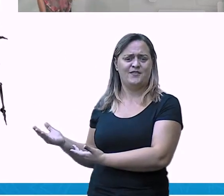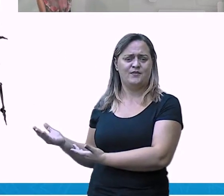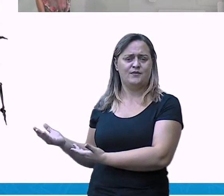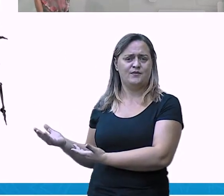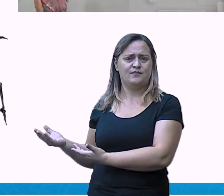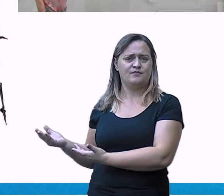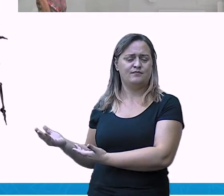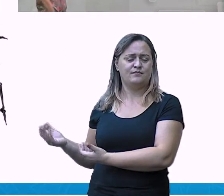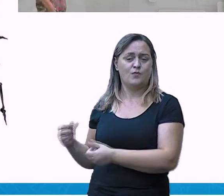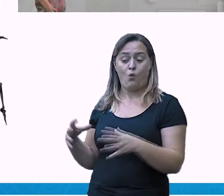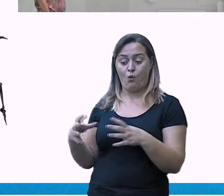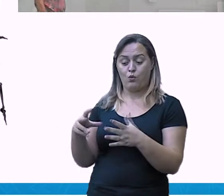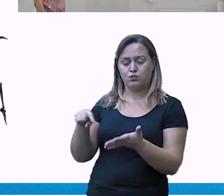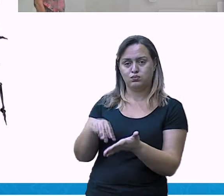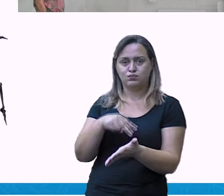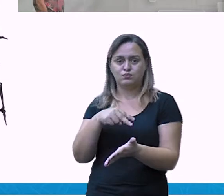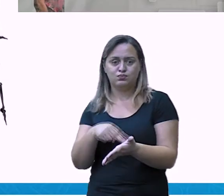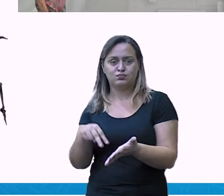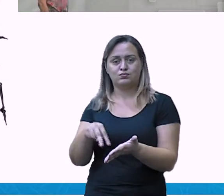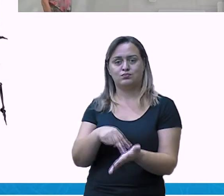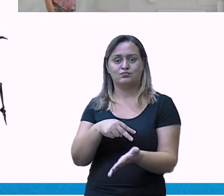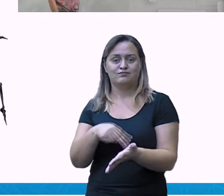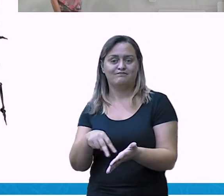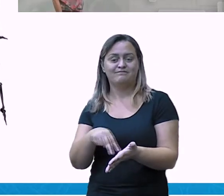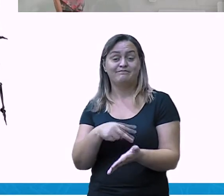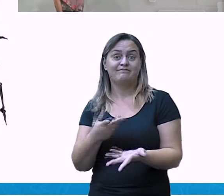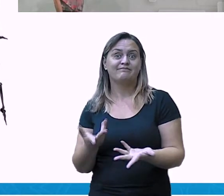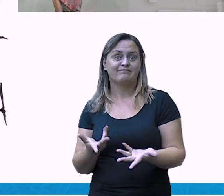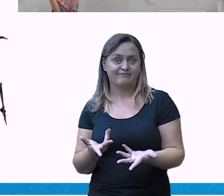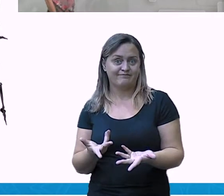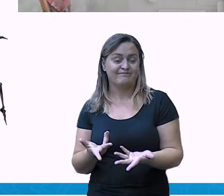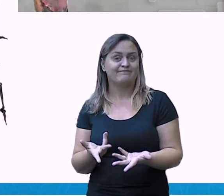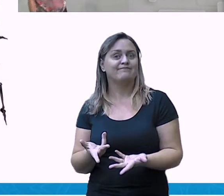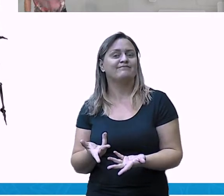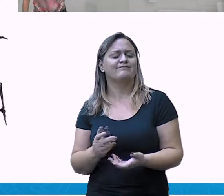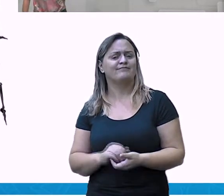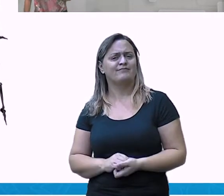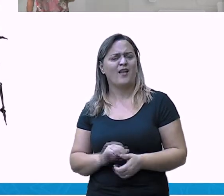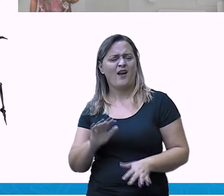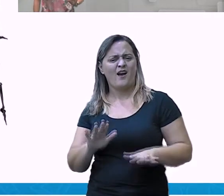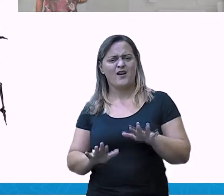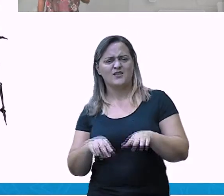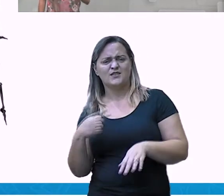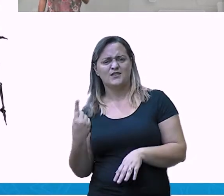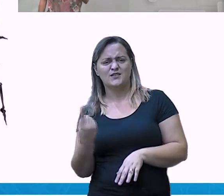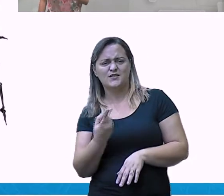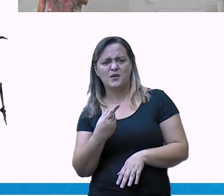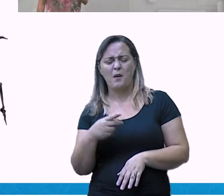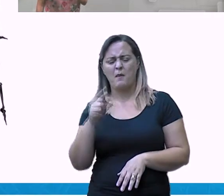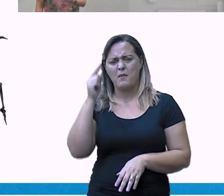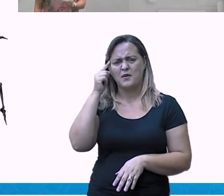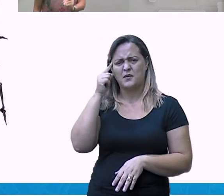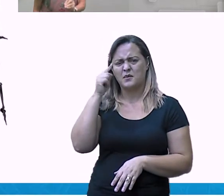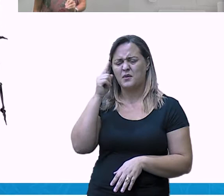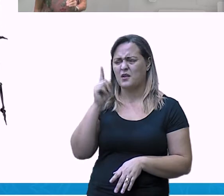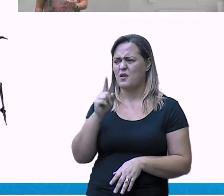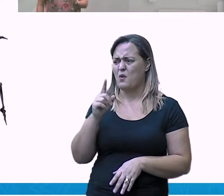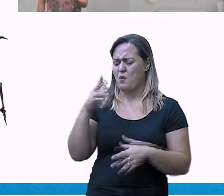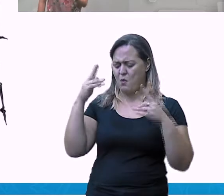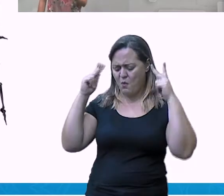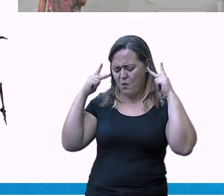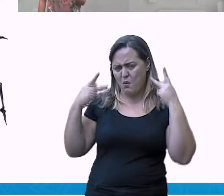dança, o pessoal da arte. A gente às vezes até comenta assim, o corpo desse povo parece que é de